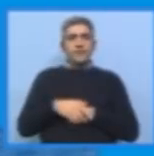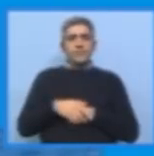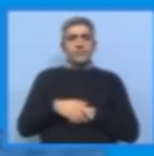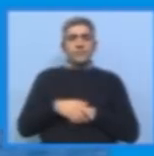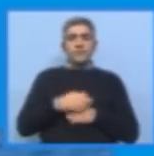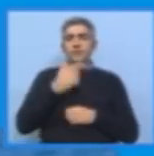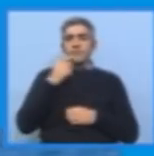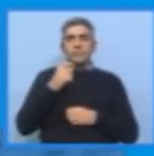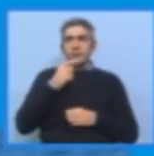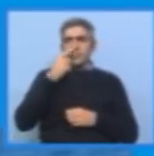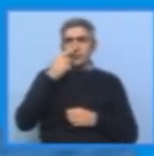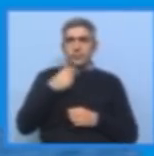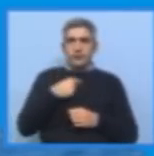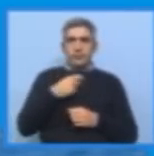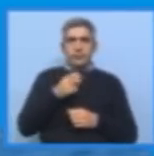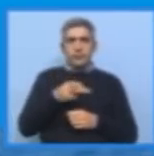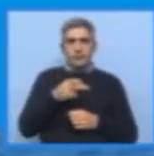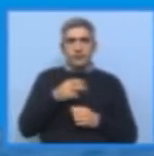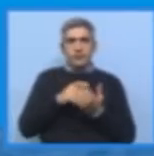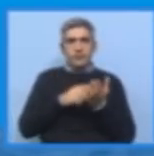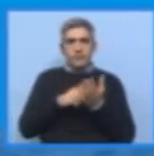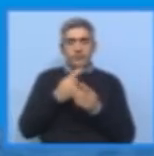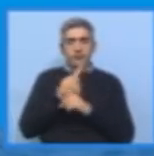E não pode faltar o principal